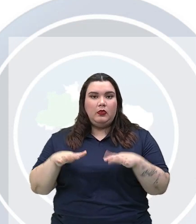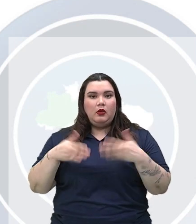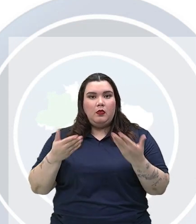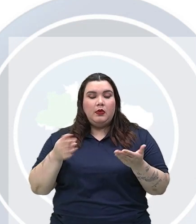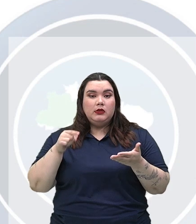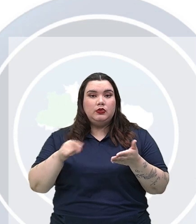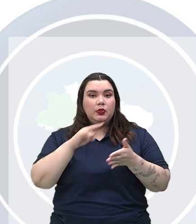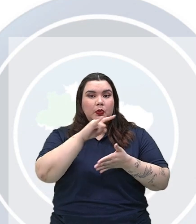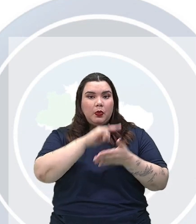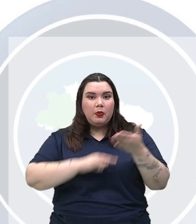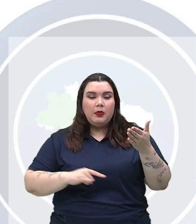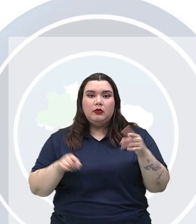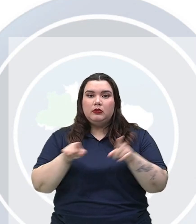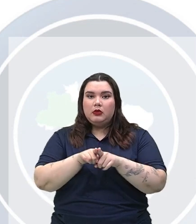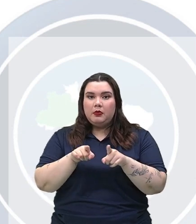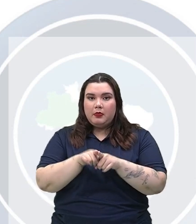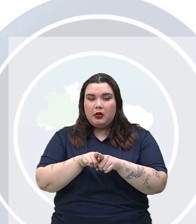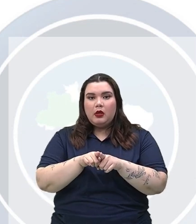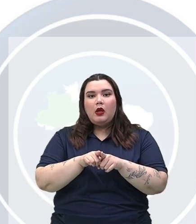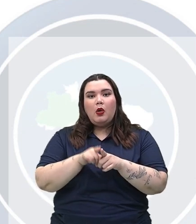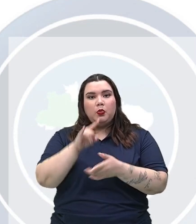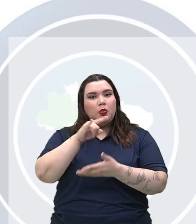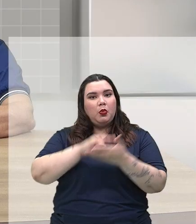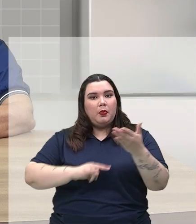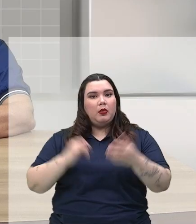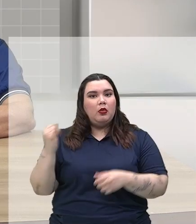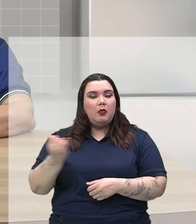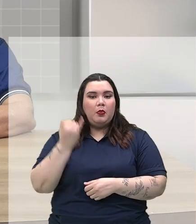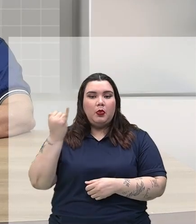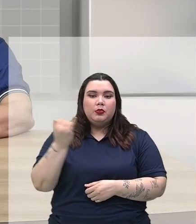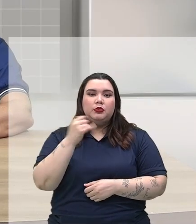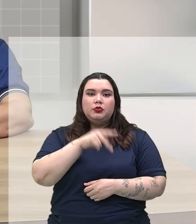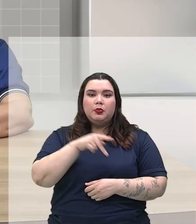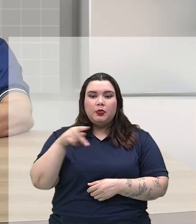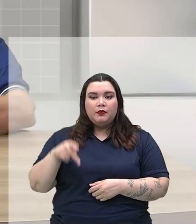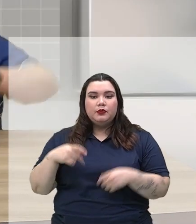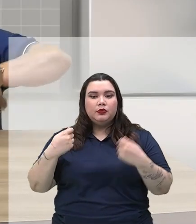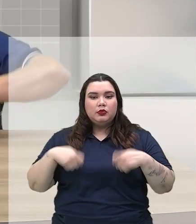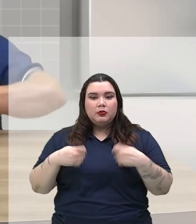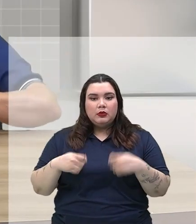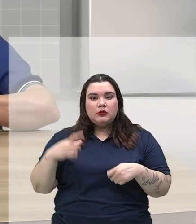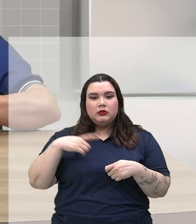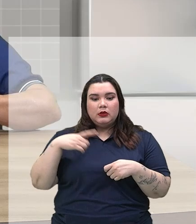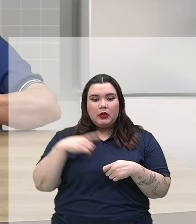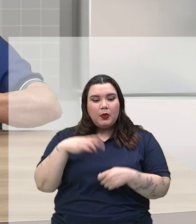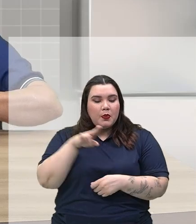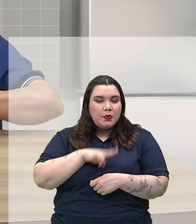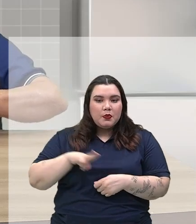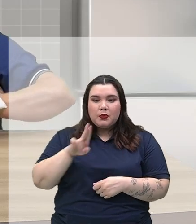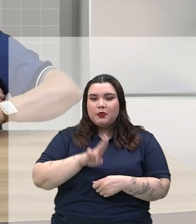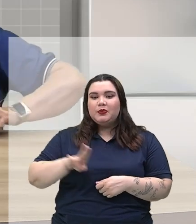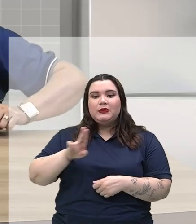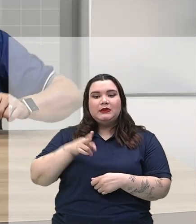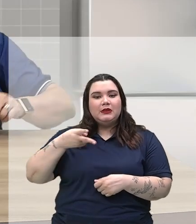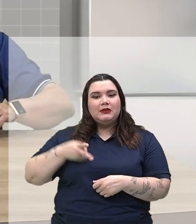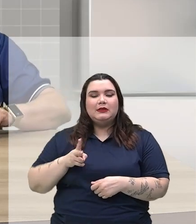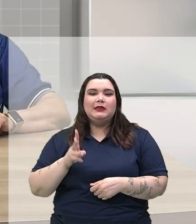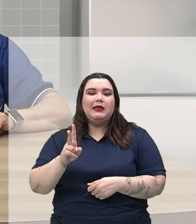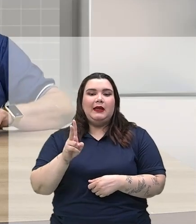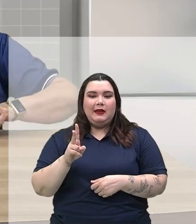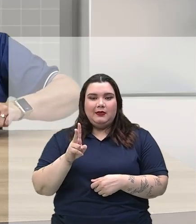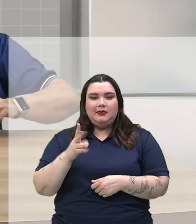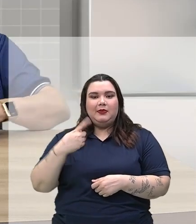documento também é um dos documentos que também o professor tem que ter, tipo assim, botar embaixo do braço, né, Keila? Como a